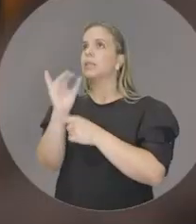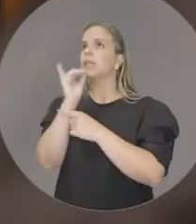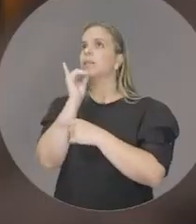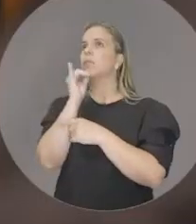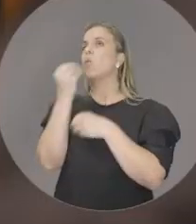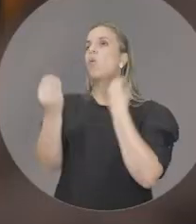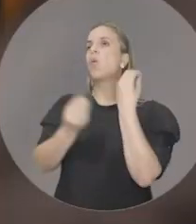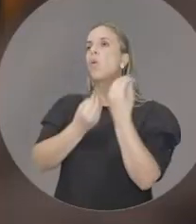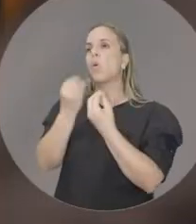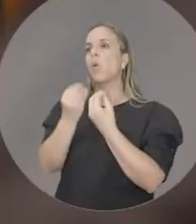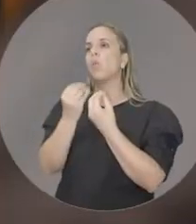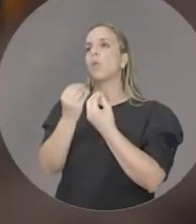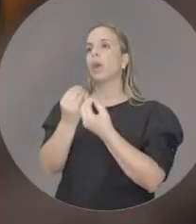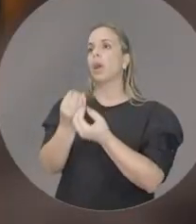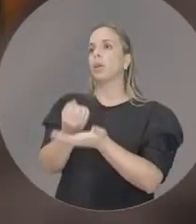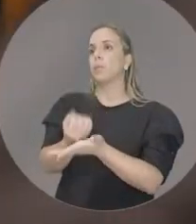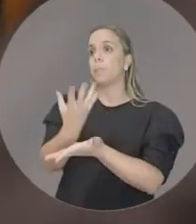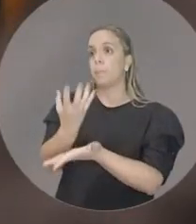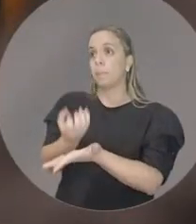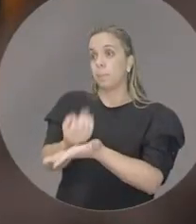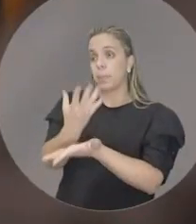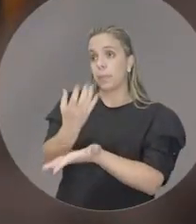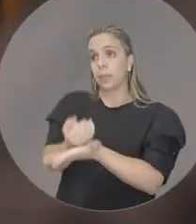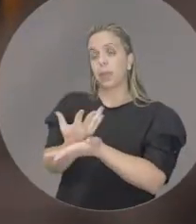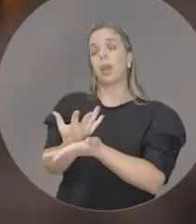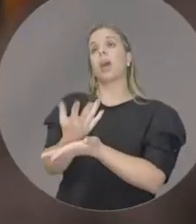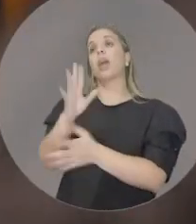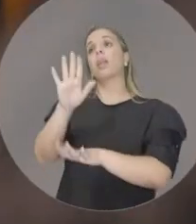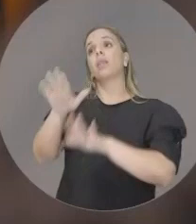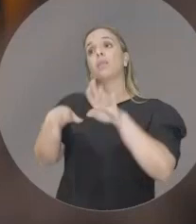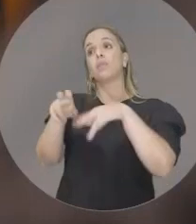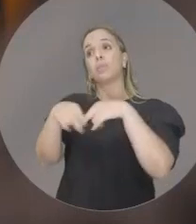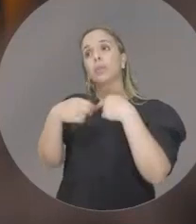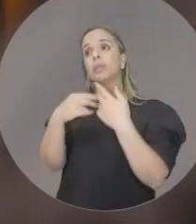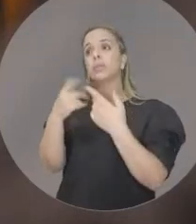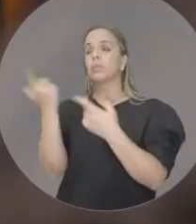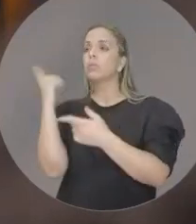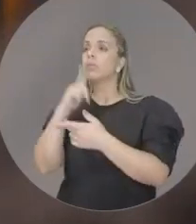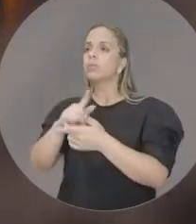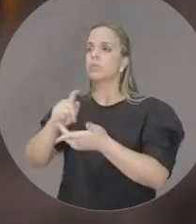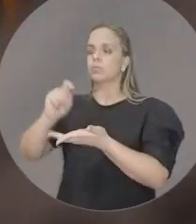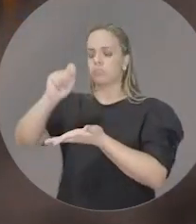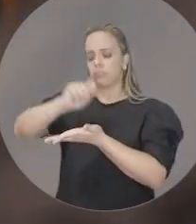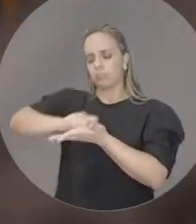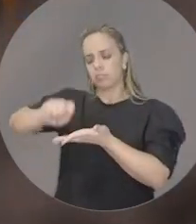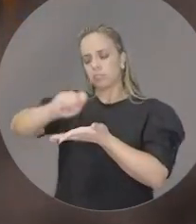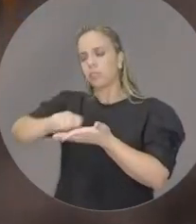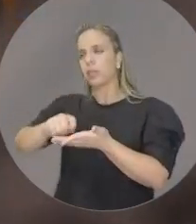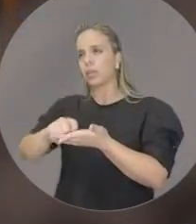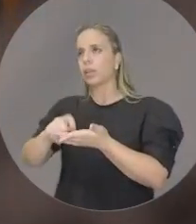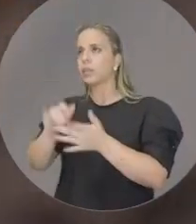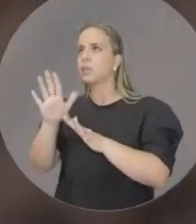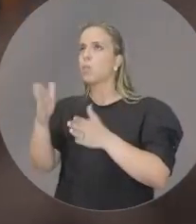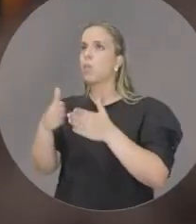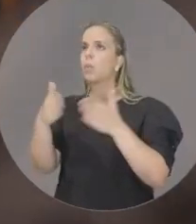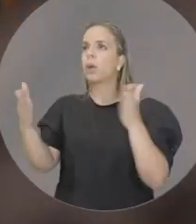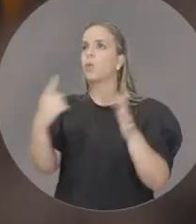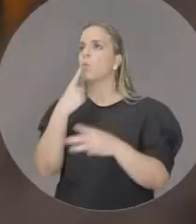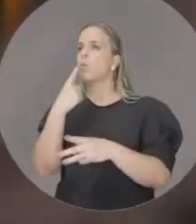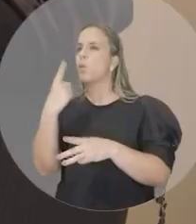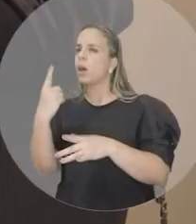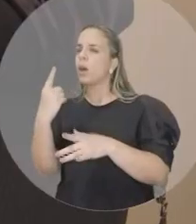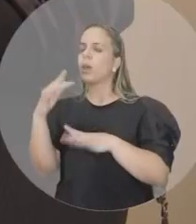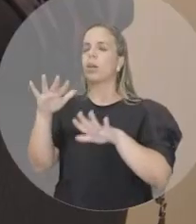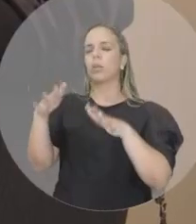como ele é autoficção, talvez por isso eu tenha conseguido escrever ele em um ano e